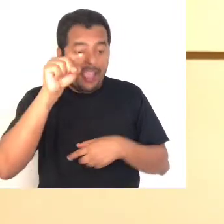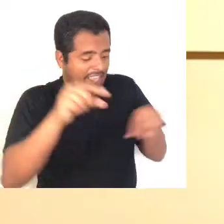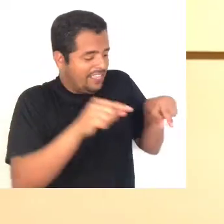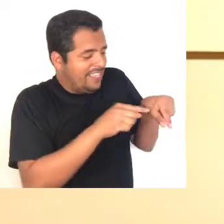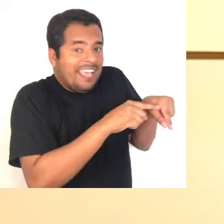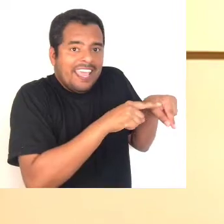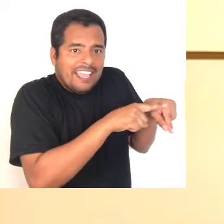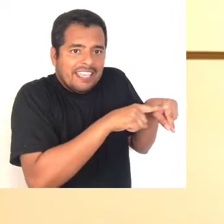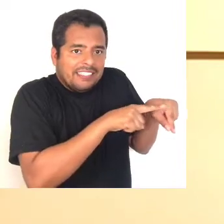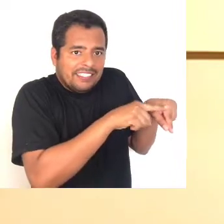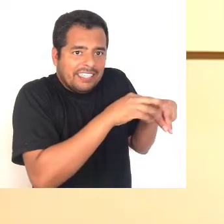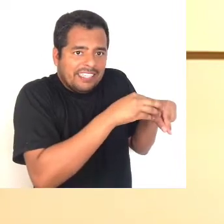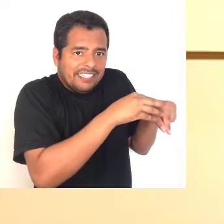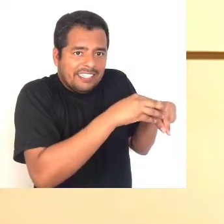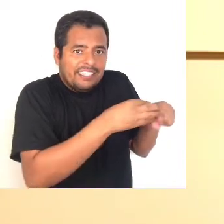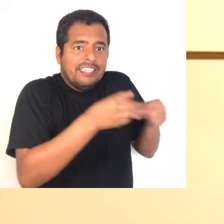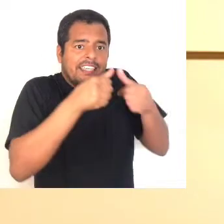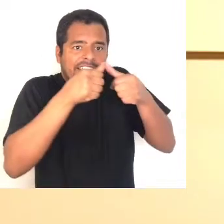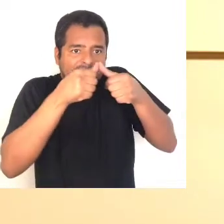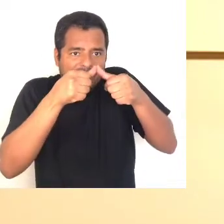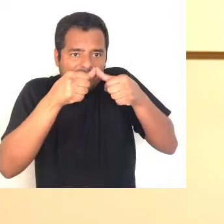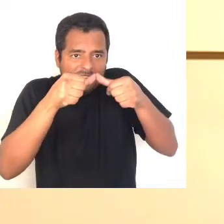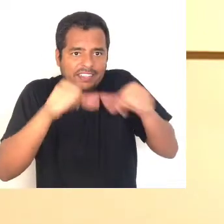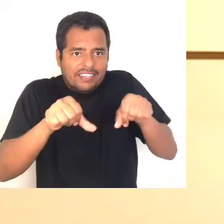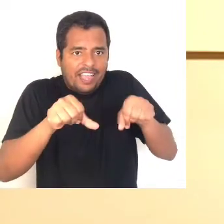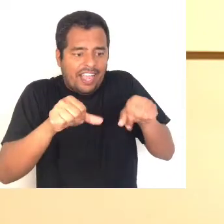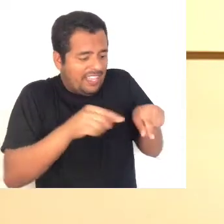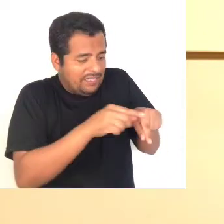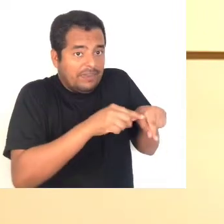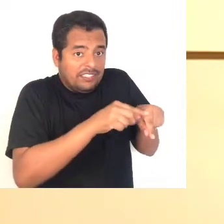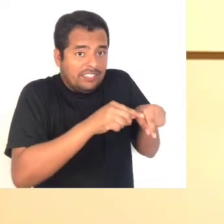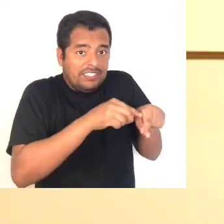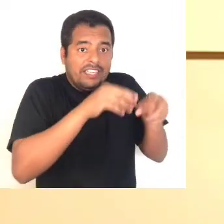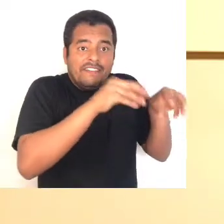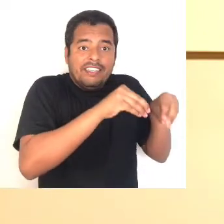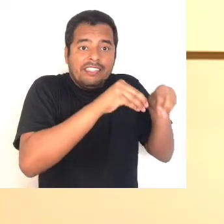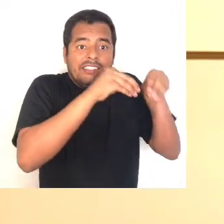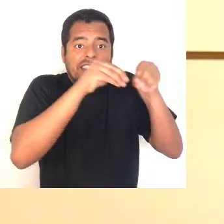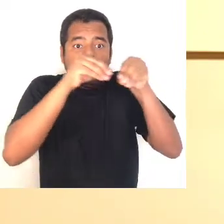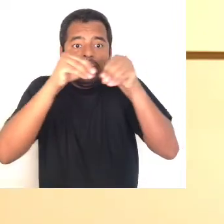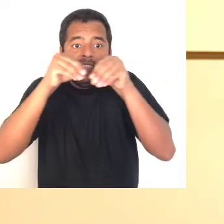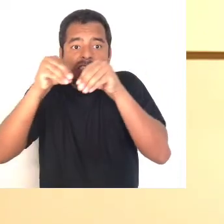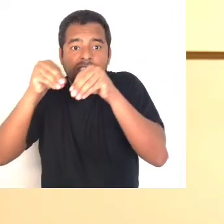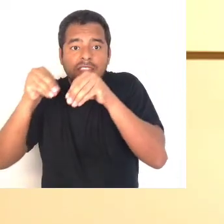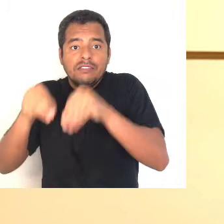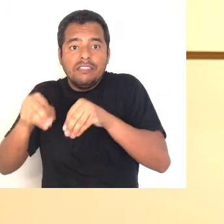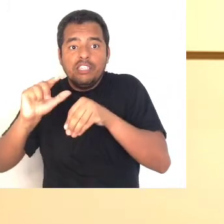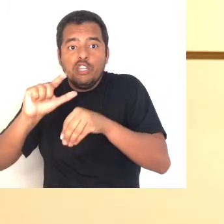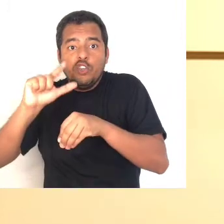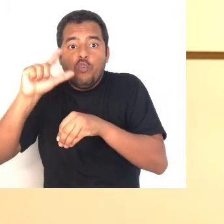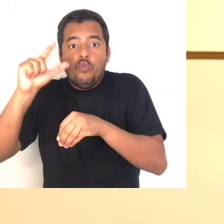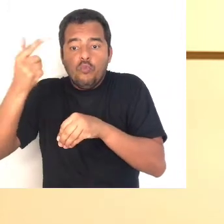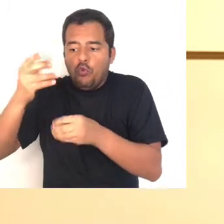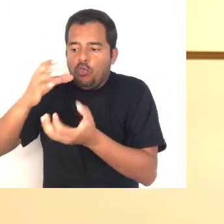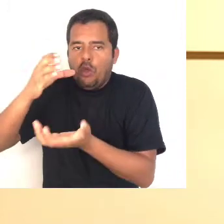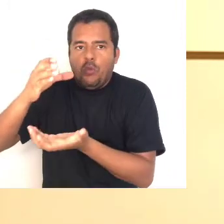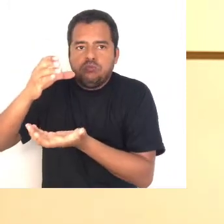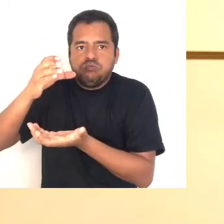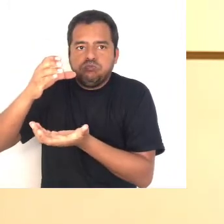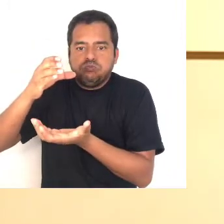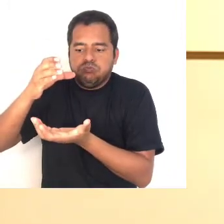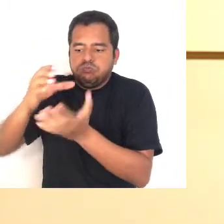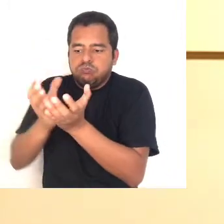Retirou a fase aquosa, essa fase orgânica que ficar no funil. Aí você vai transferir